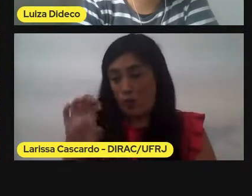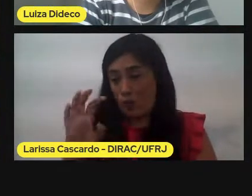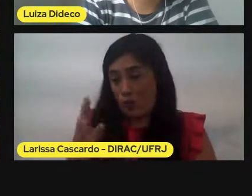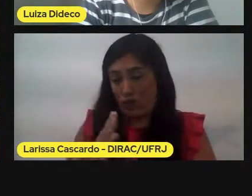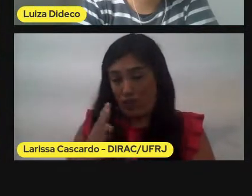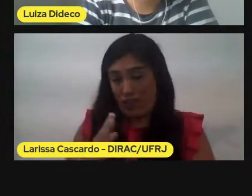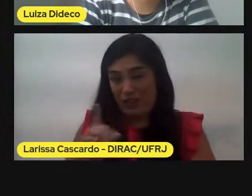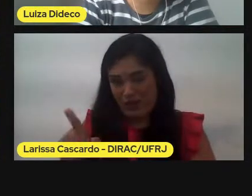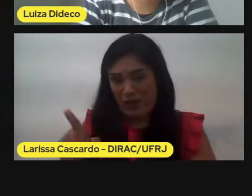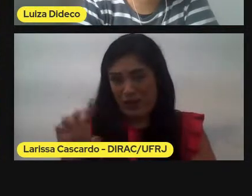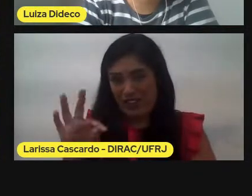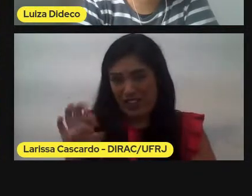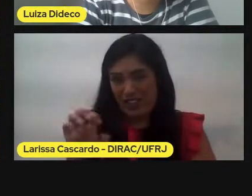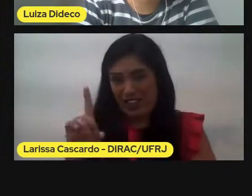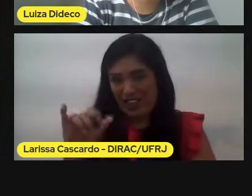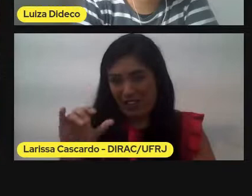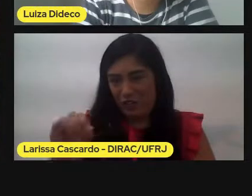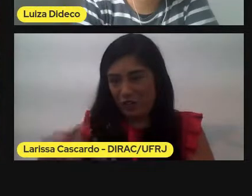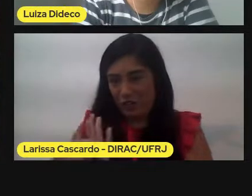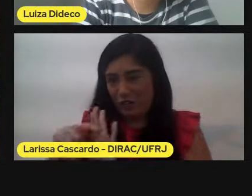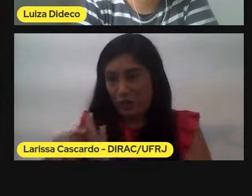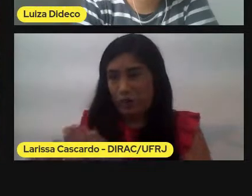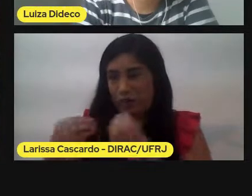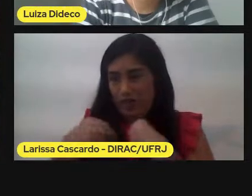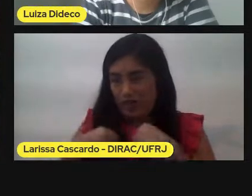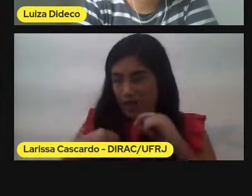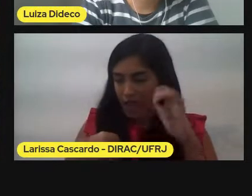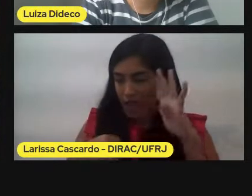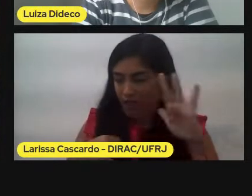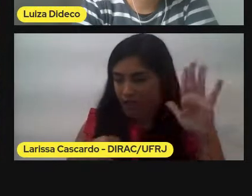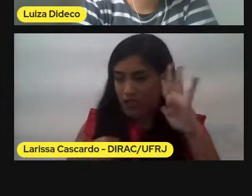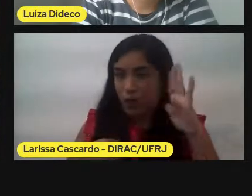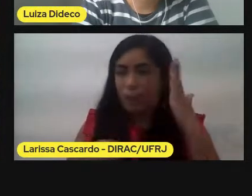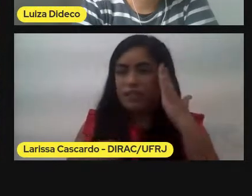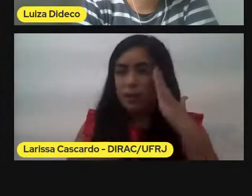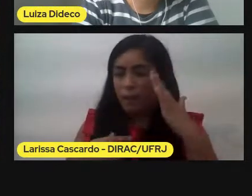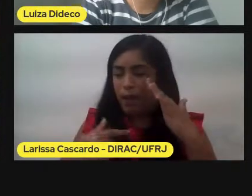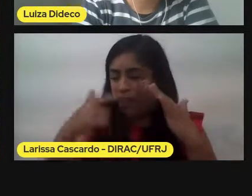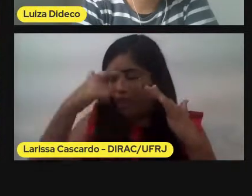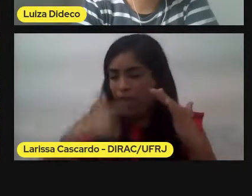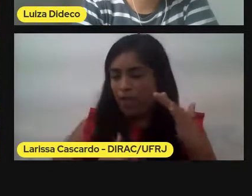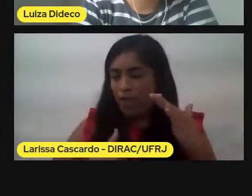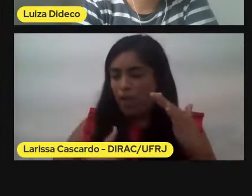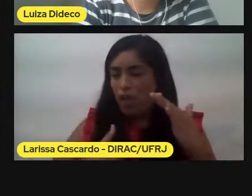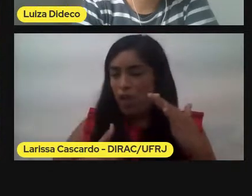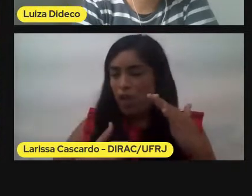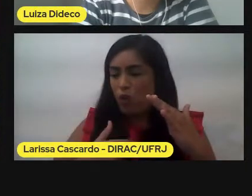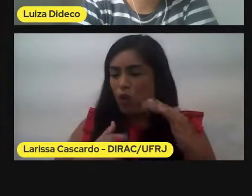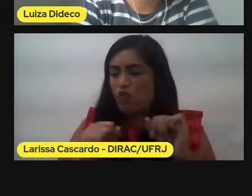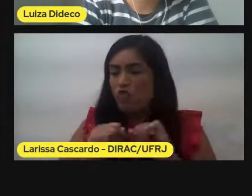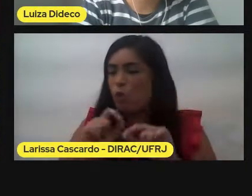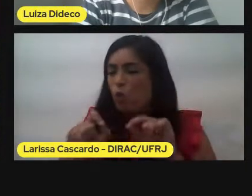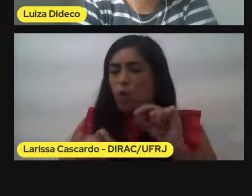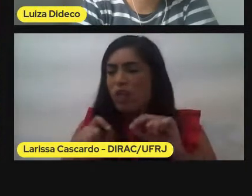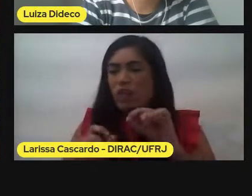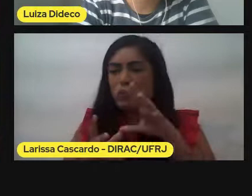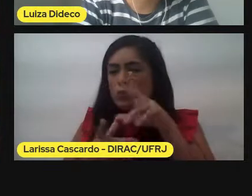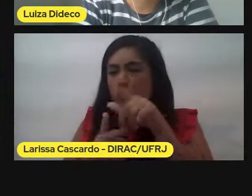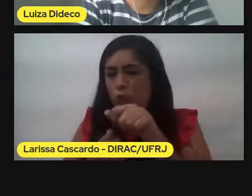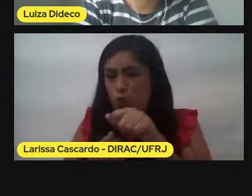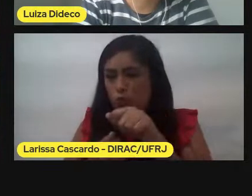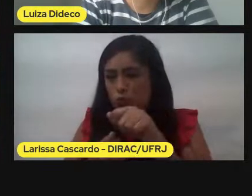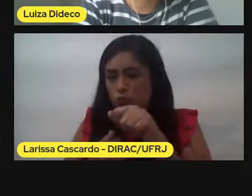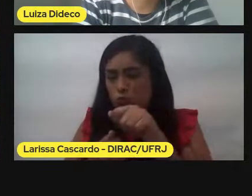ou de contemplação no tocante à nossa própria situação no mundo, o que demanda tempo. E